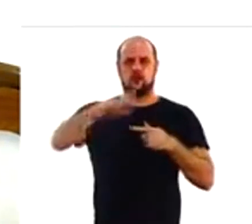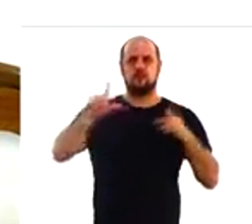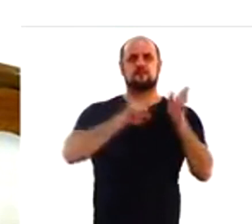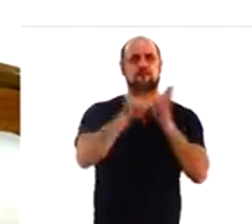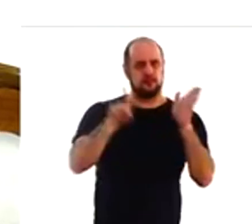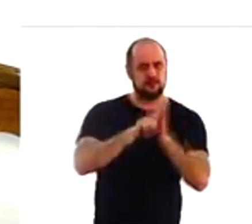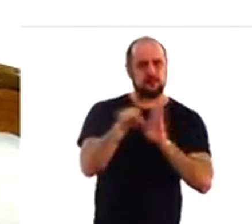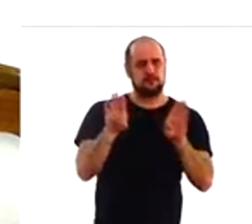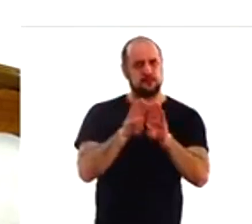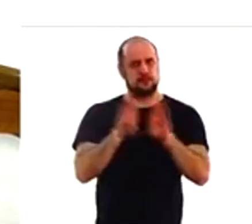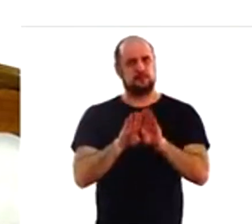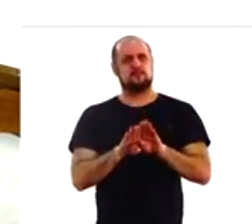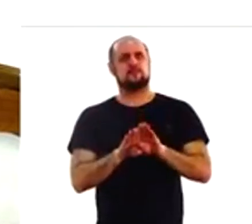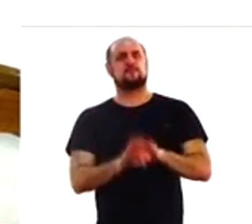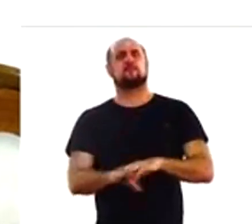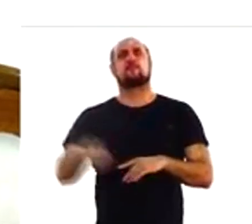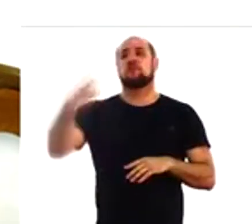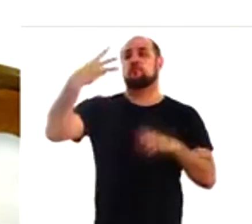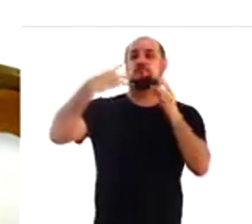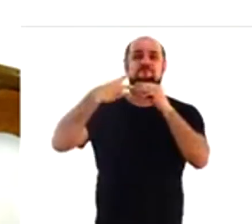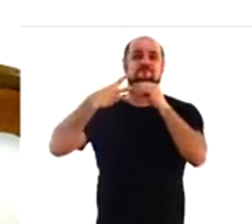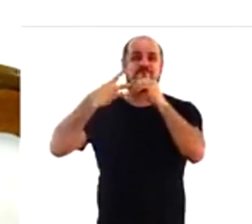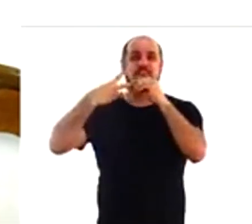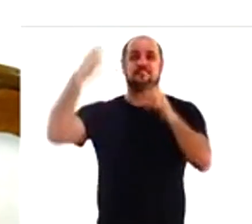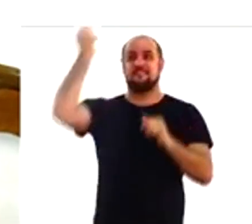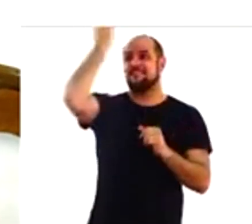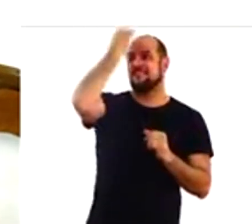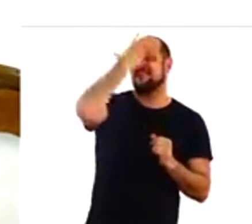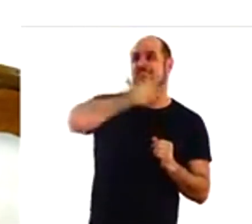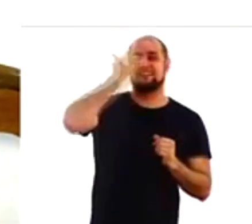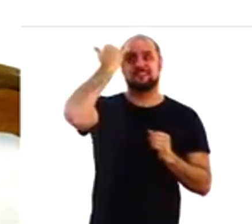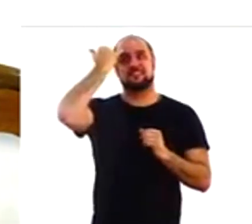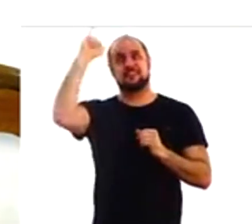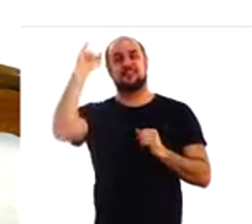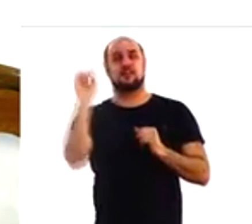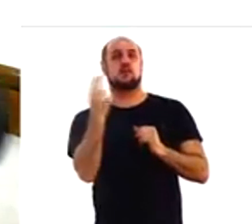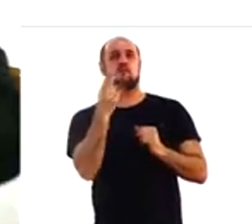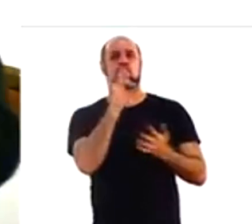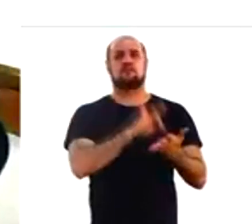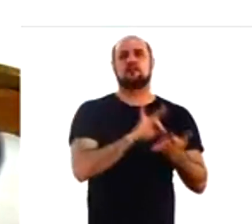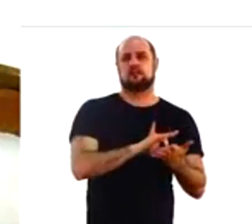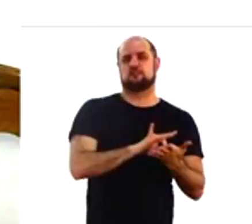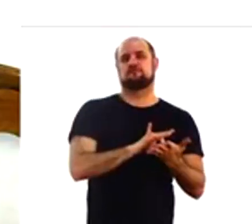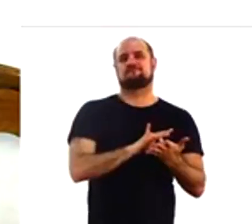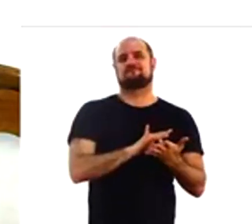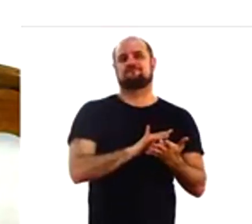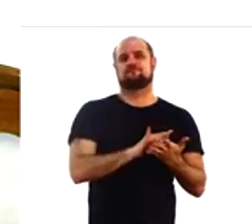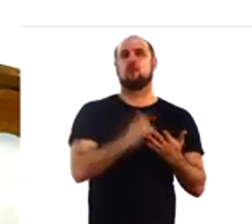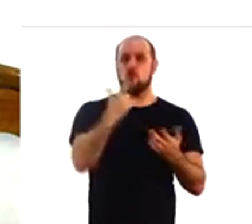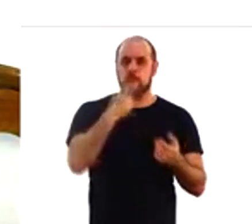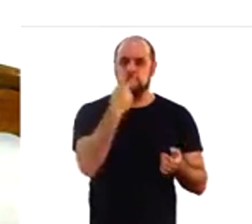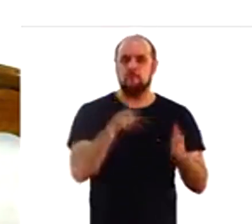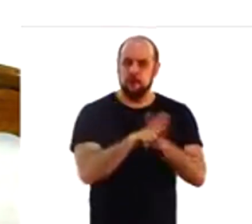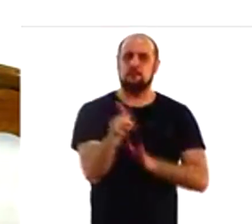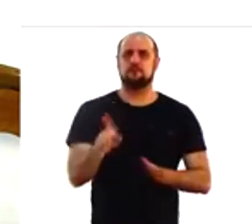no primeiro tópico, quando perguntei, mas a graça salvadora é um conceito ou uma realidade? Aqui eu faço novamente a mesma